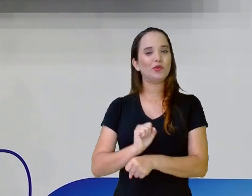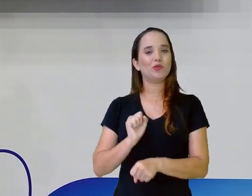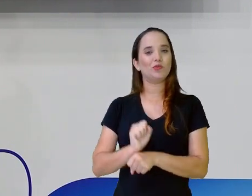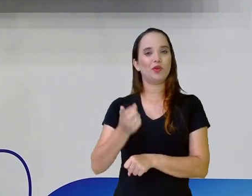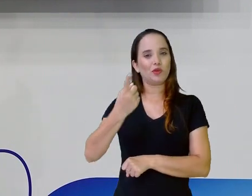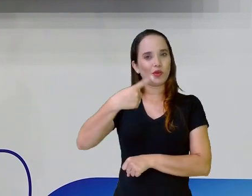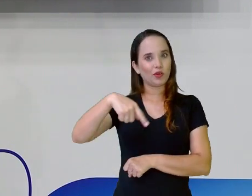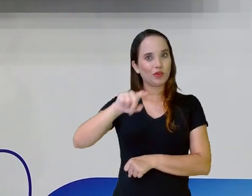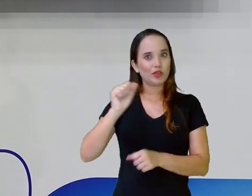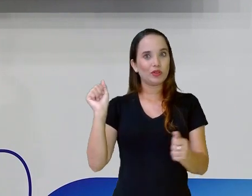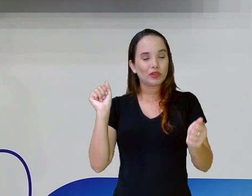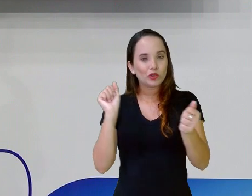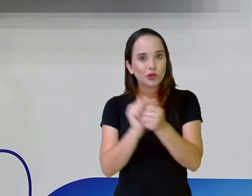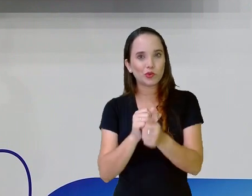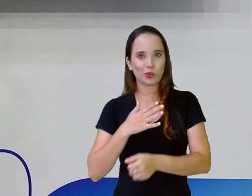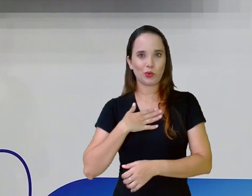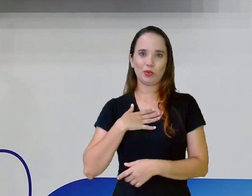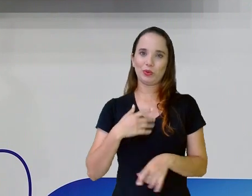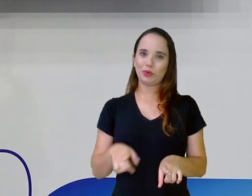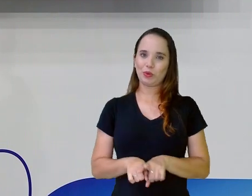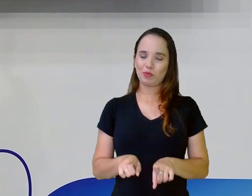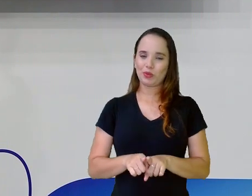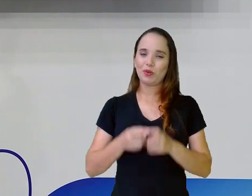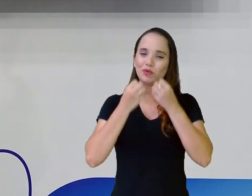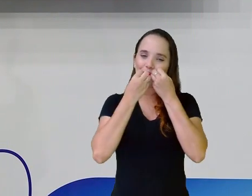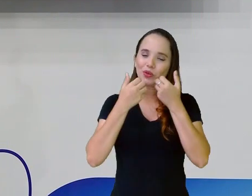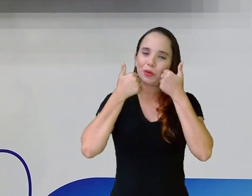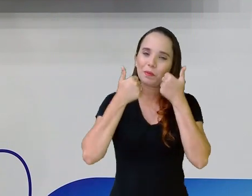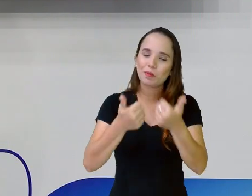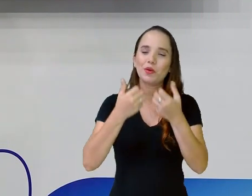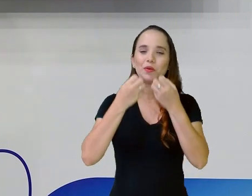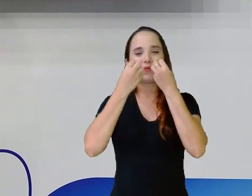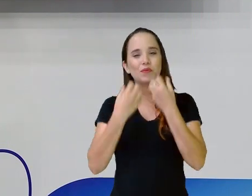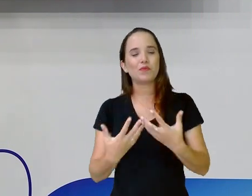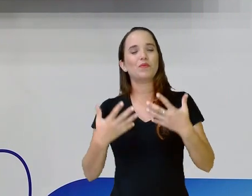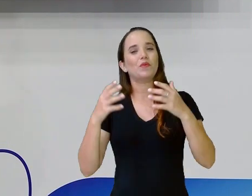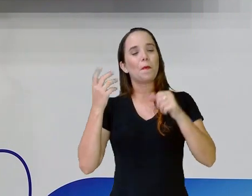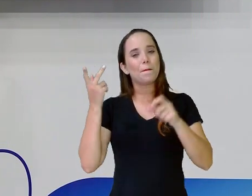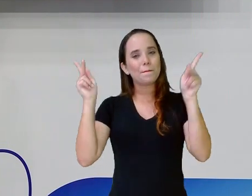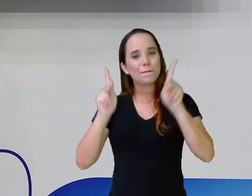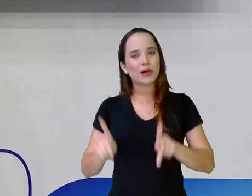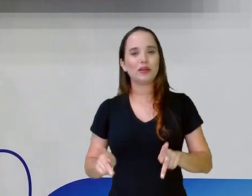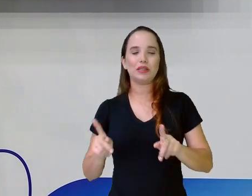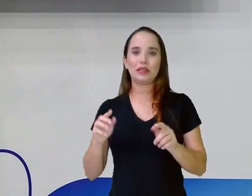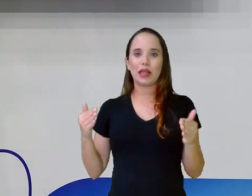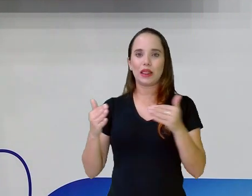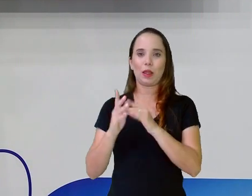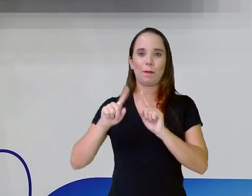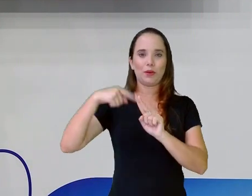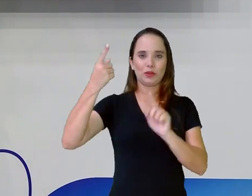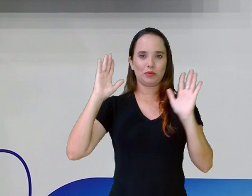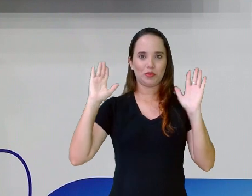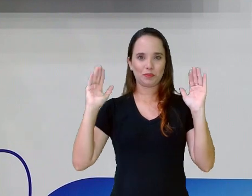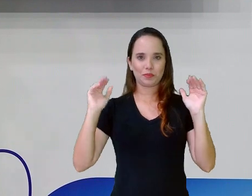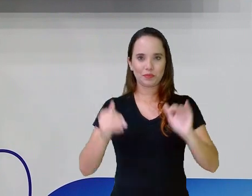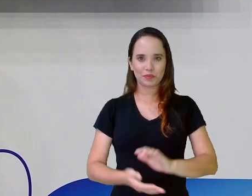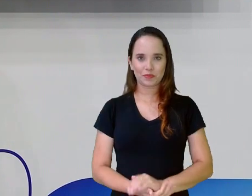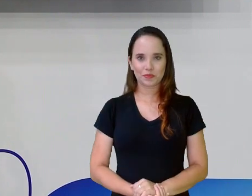você esteja comigo também. Fiquem bem, fiquem em paz. Até a próxima. Tchau, tchau.